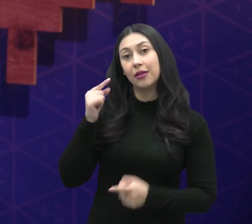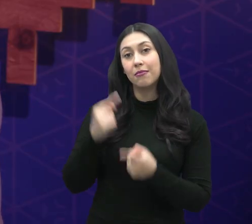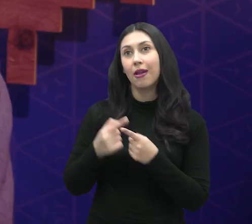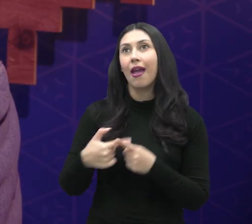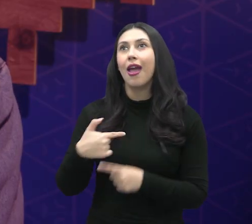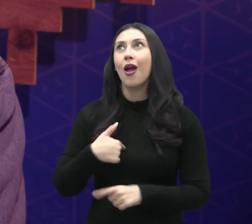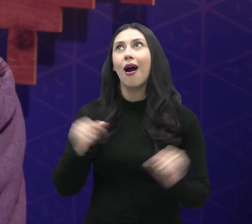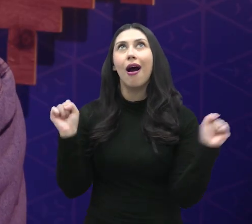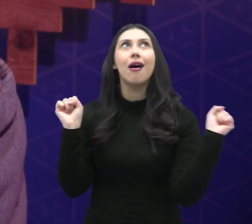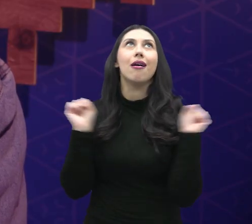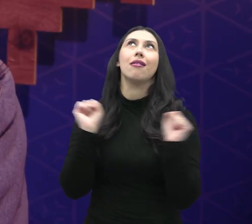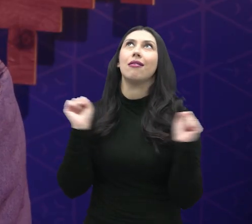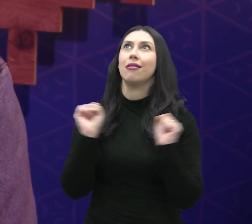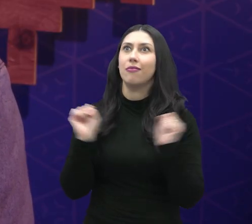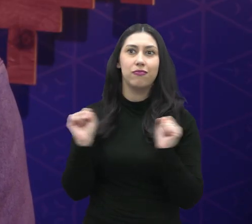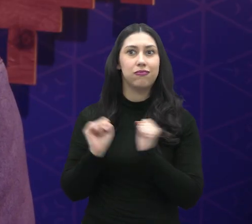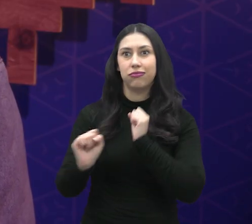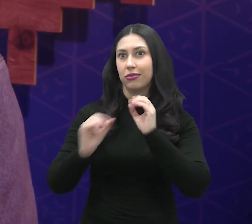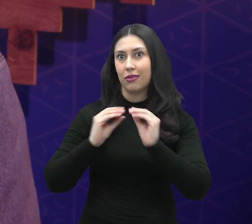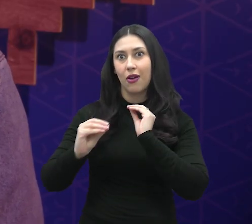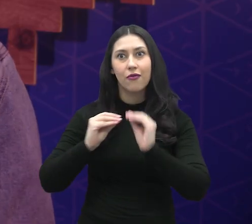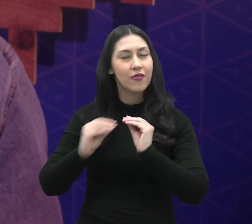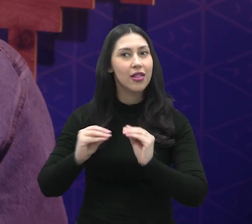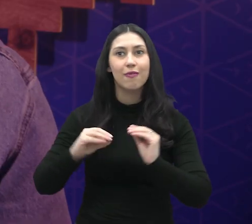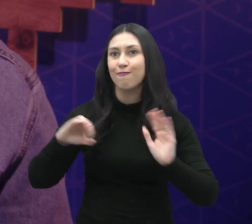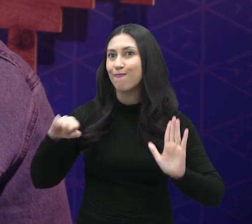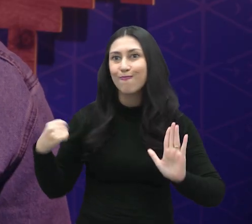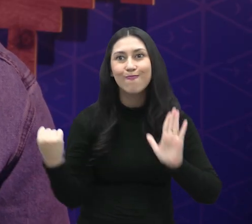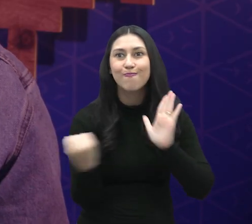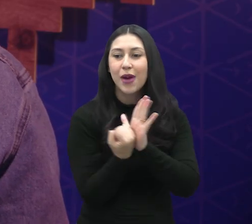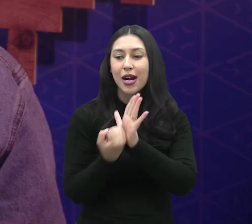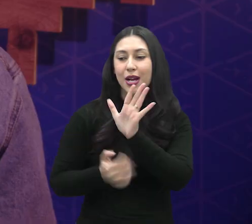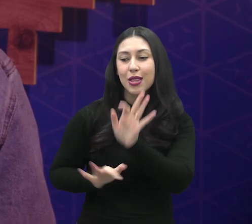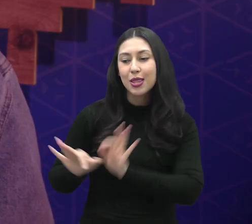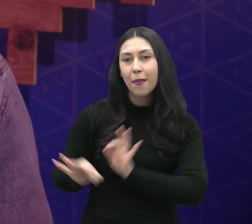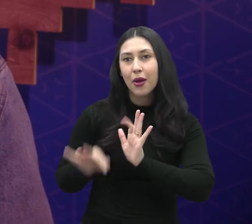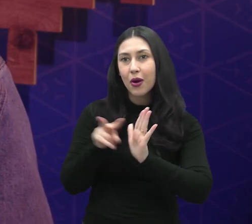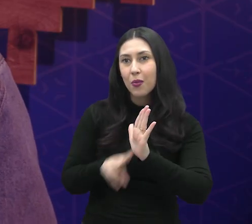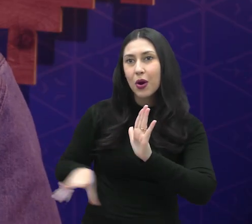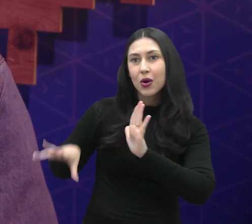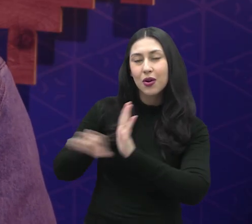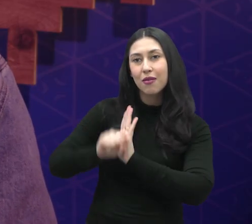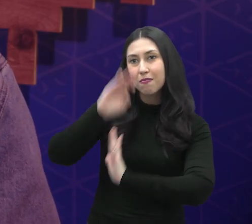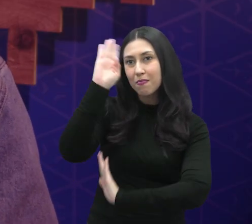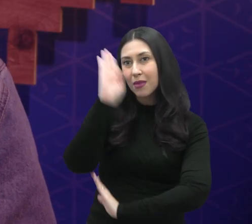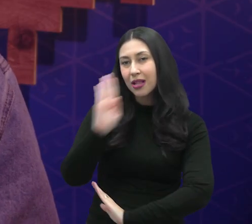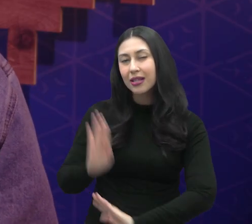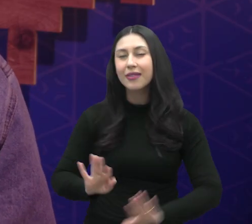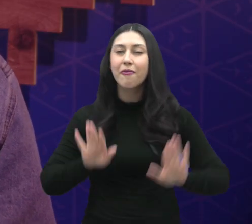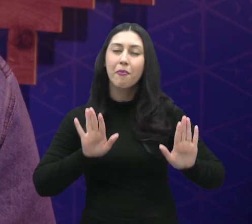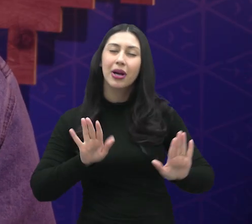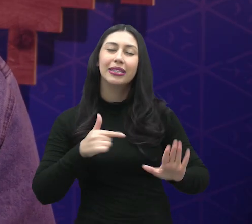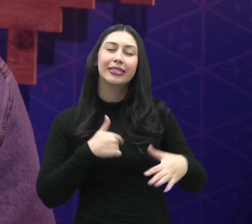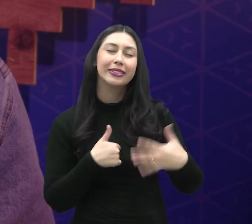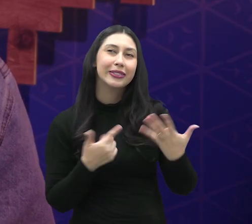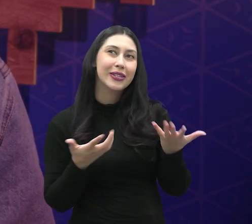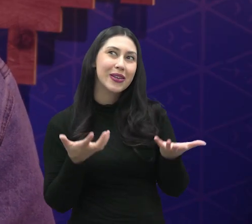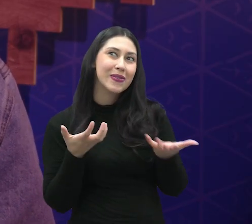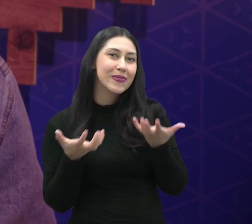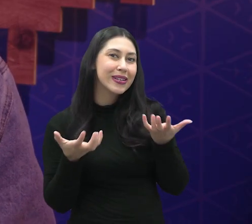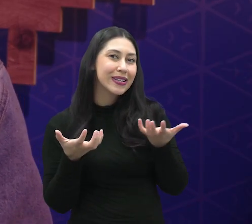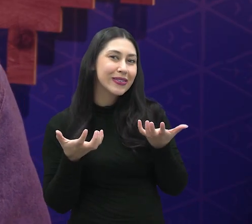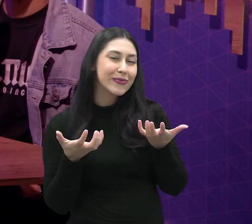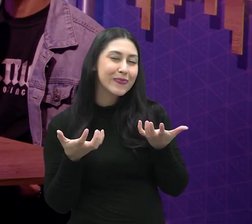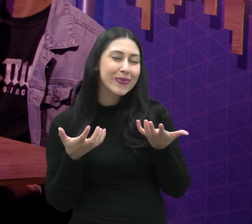eu adoro telenovelas, acho que é uma marca das produções audiovisuais do brasileiro, mas eu quero fazer